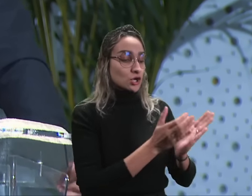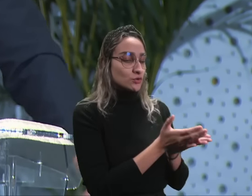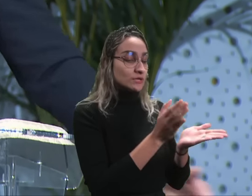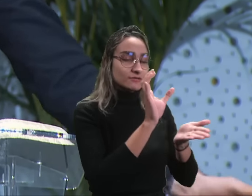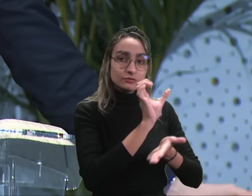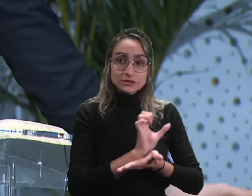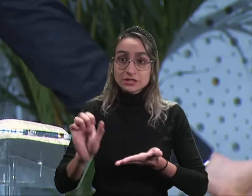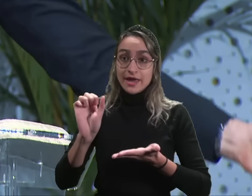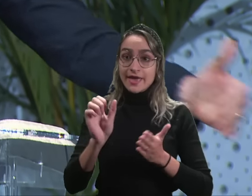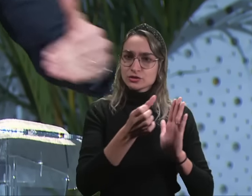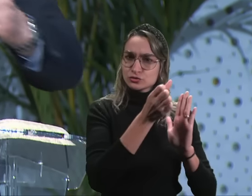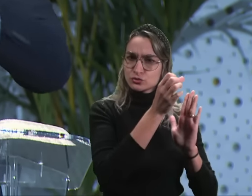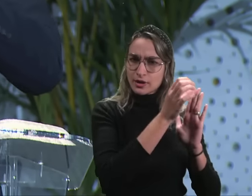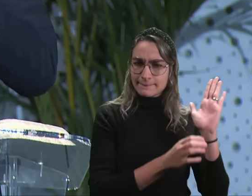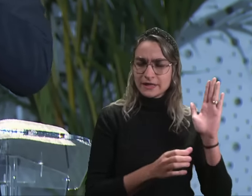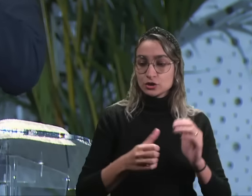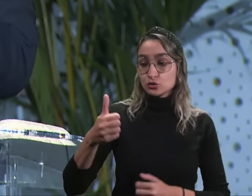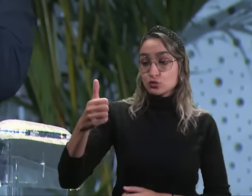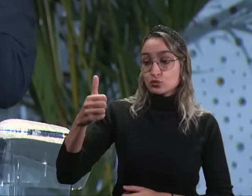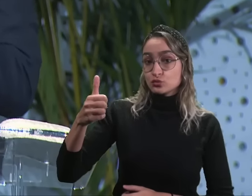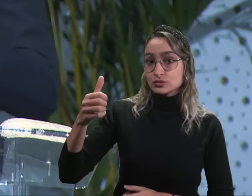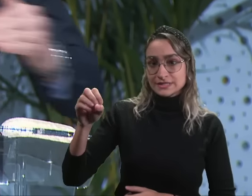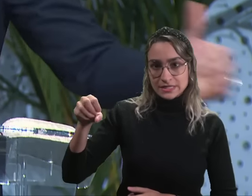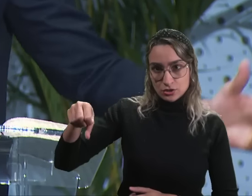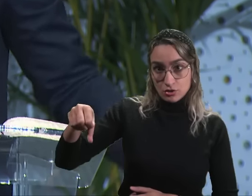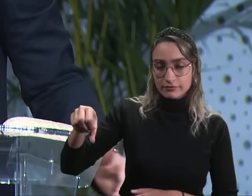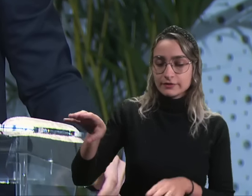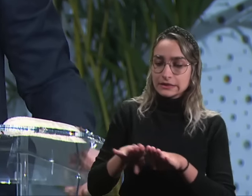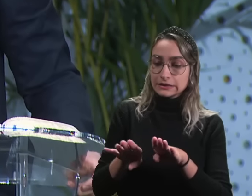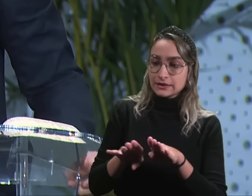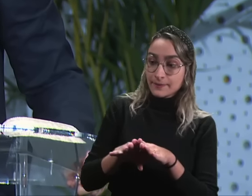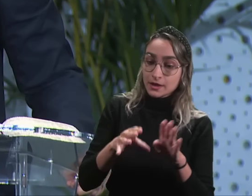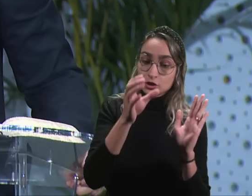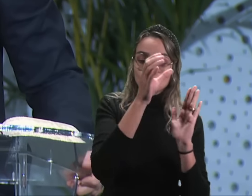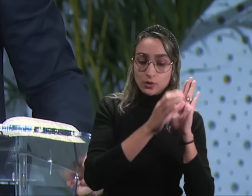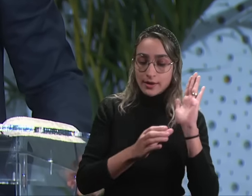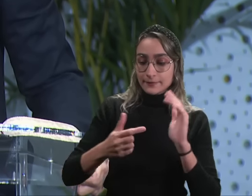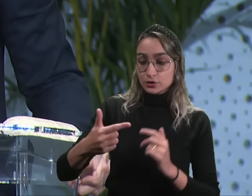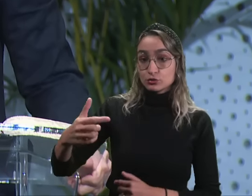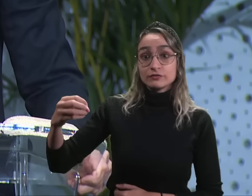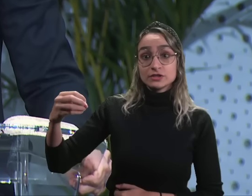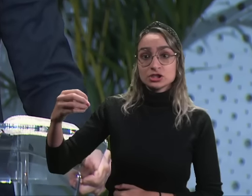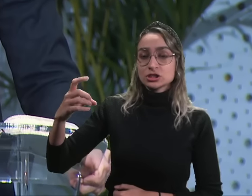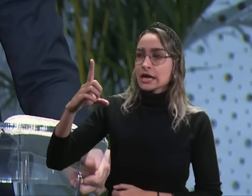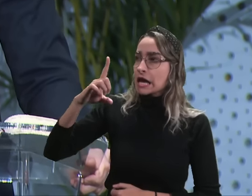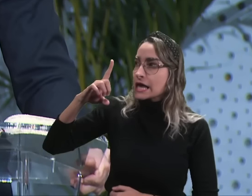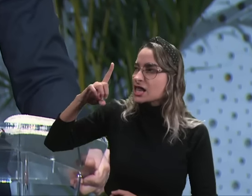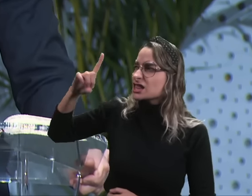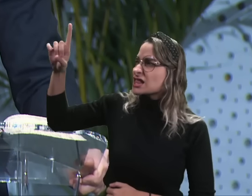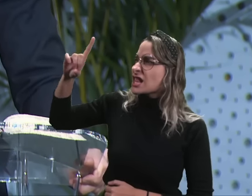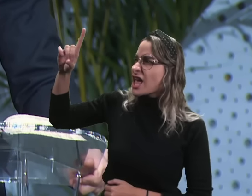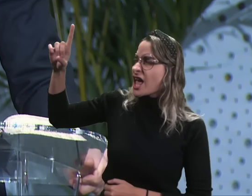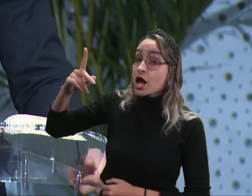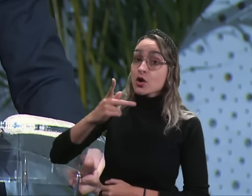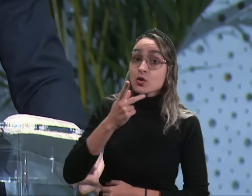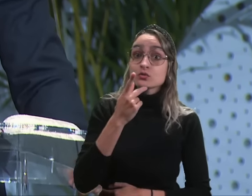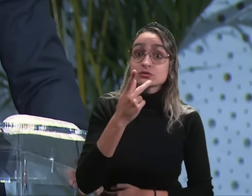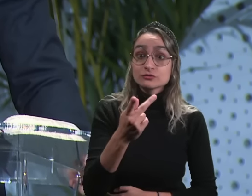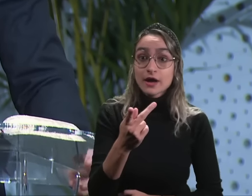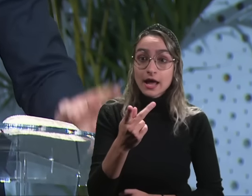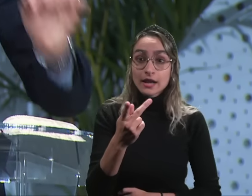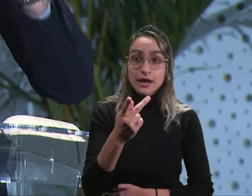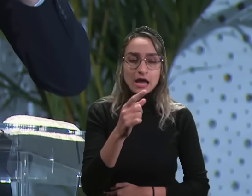disse não terás outros Deuses diante de mim e ele disse